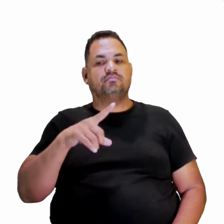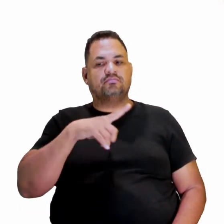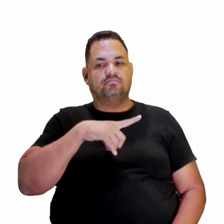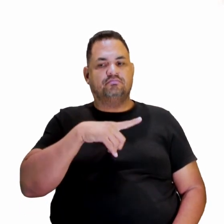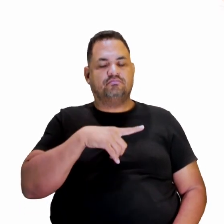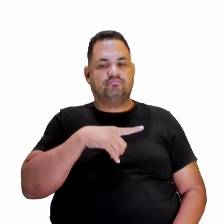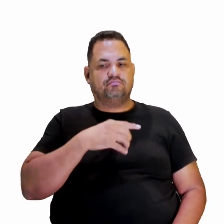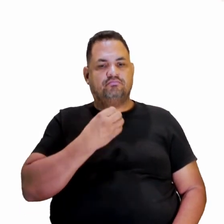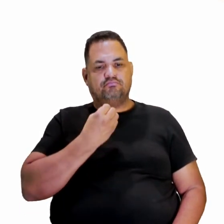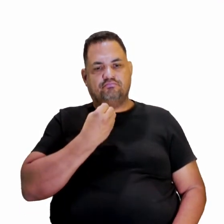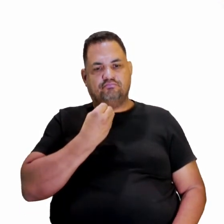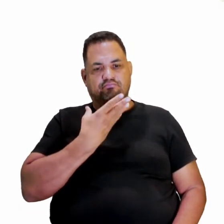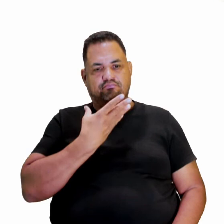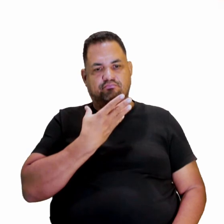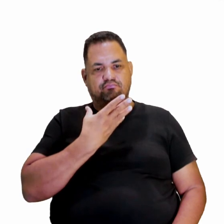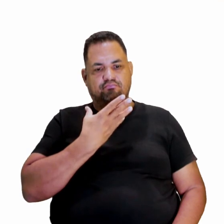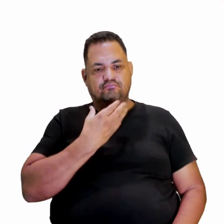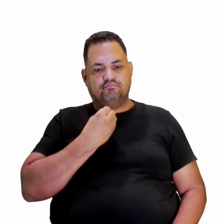bom